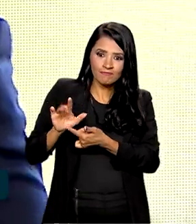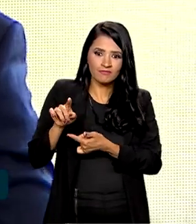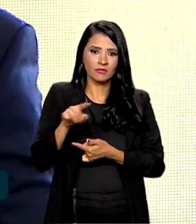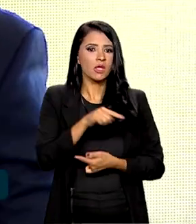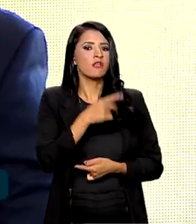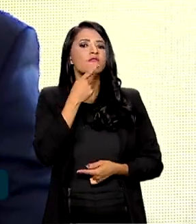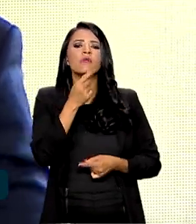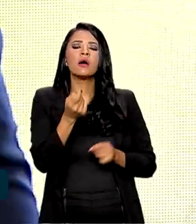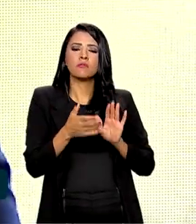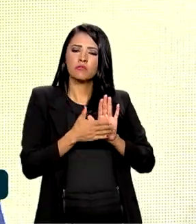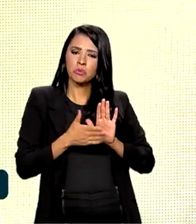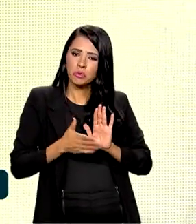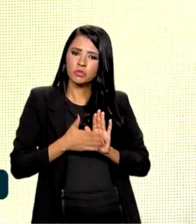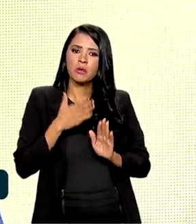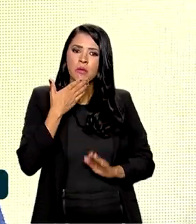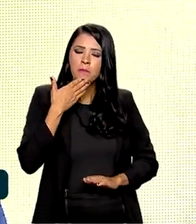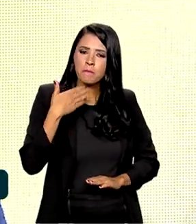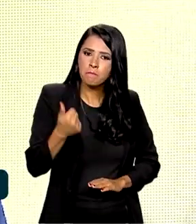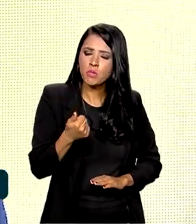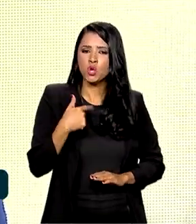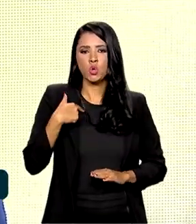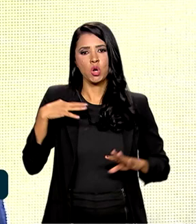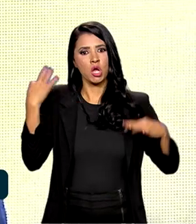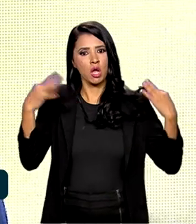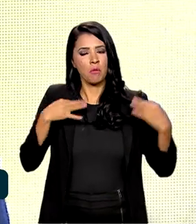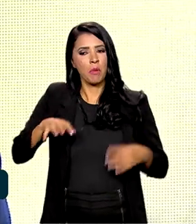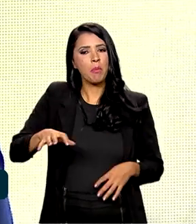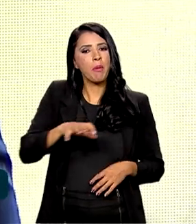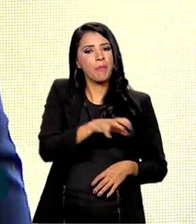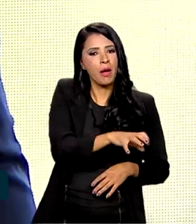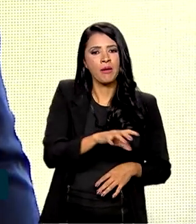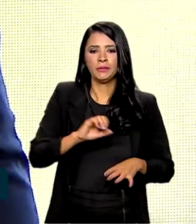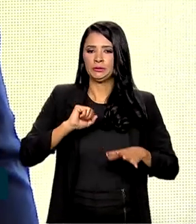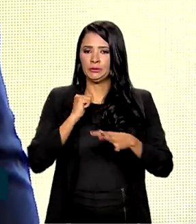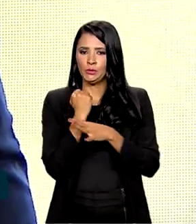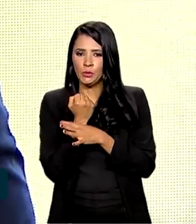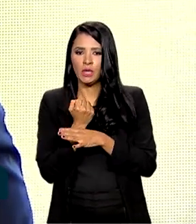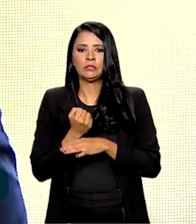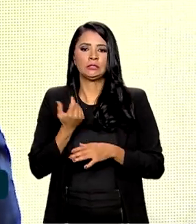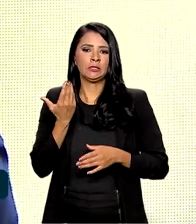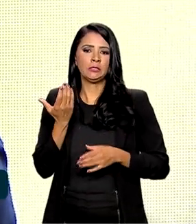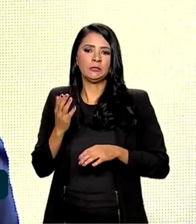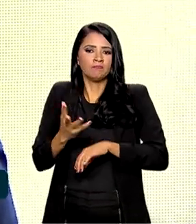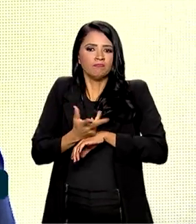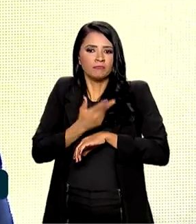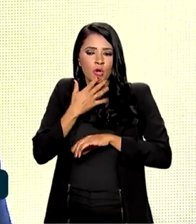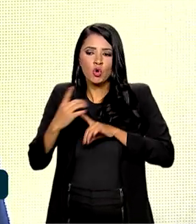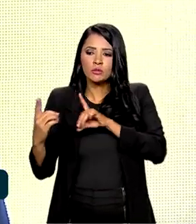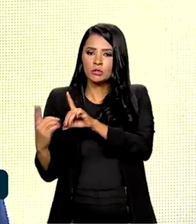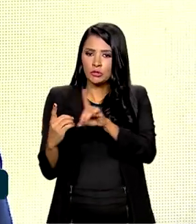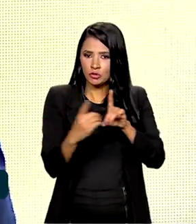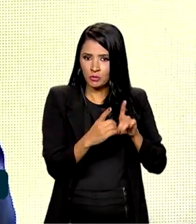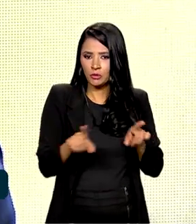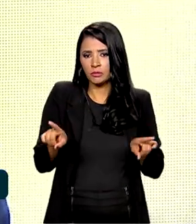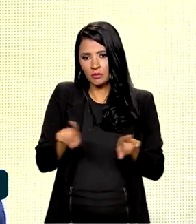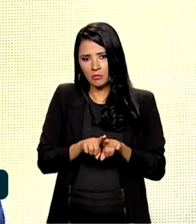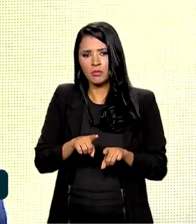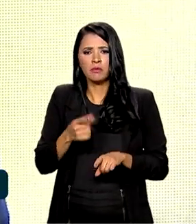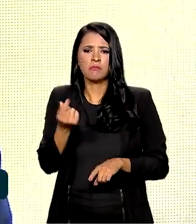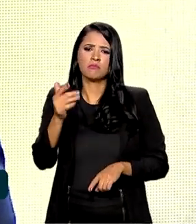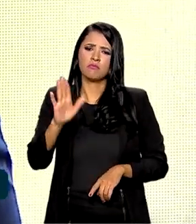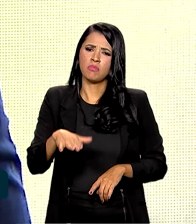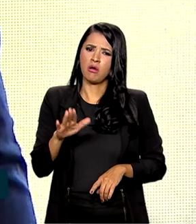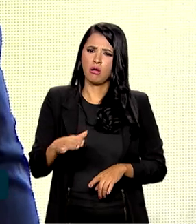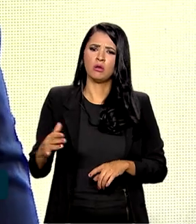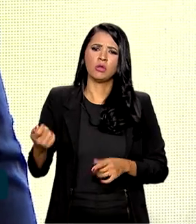são propostas para melhorar toda a cadeia turística, como segurança e qualificação no atendimento, além de tornar mais baratas